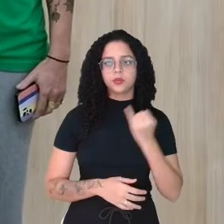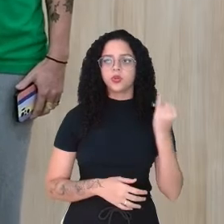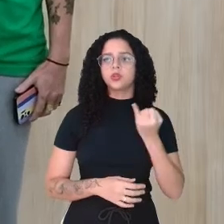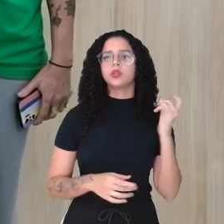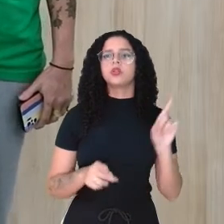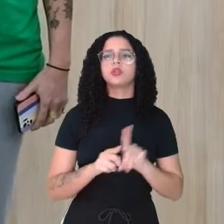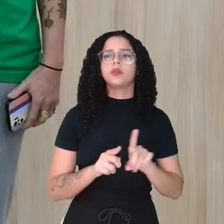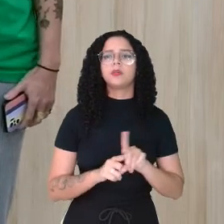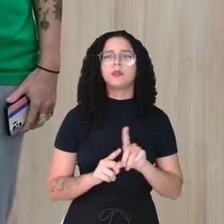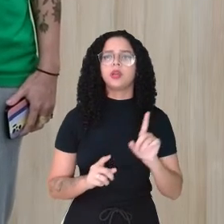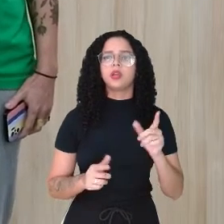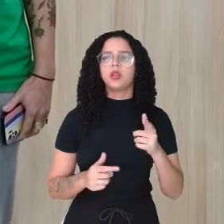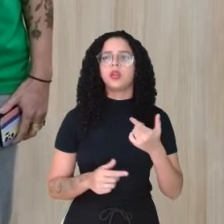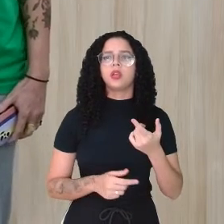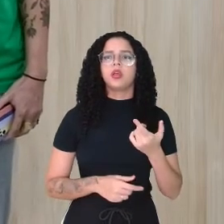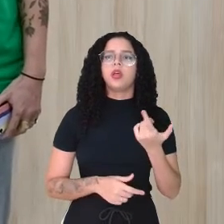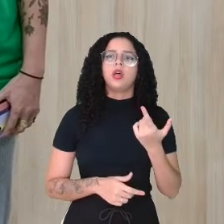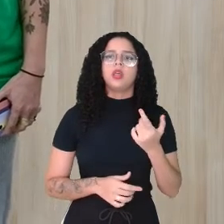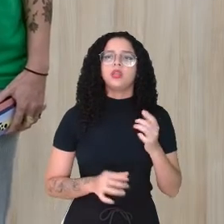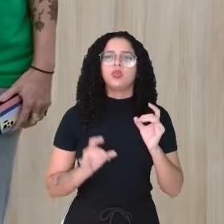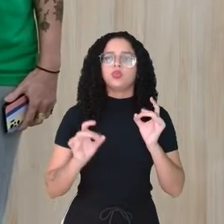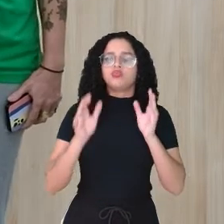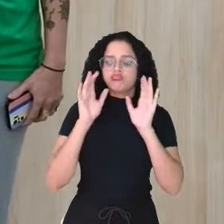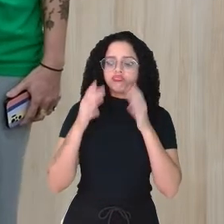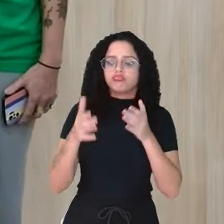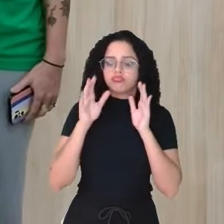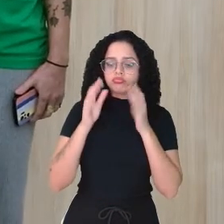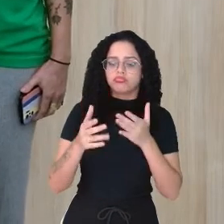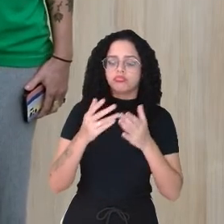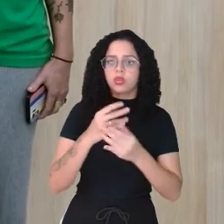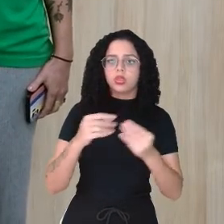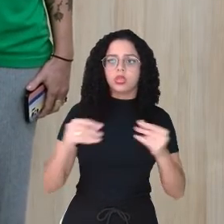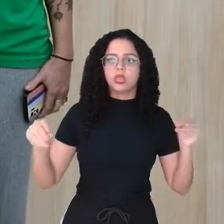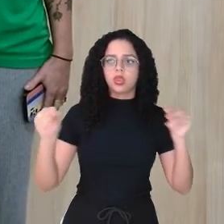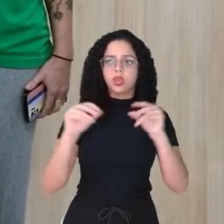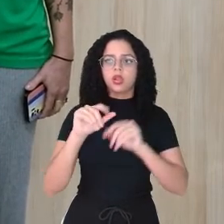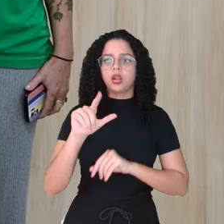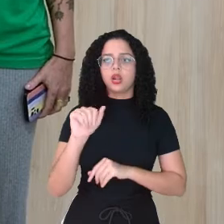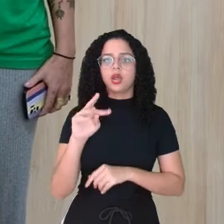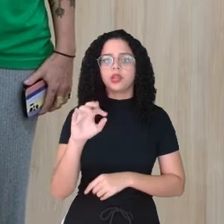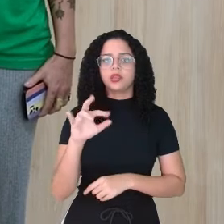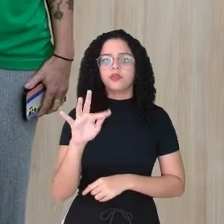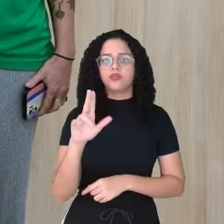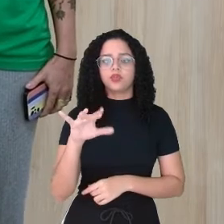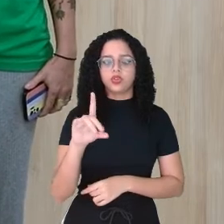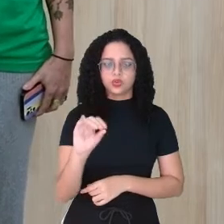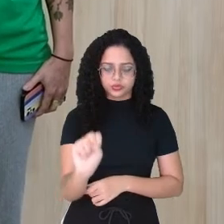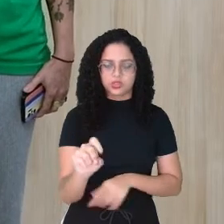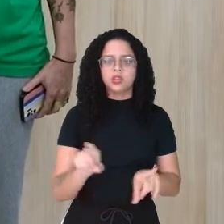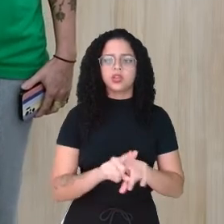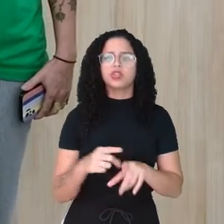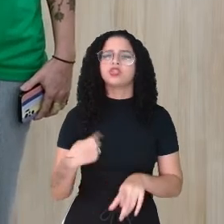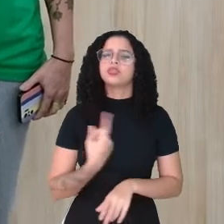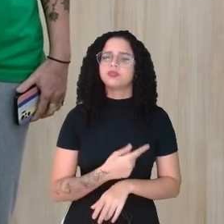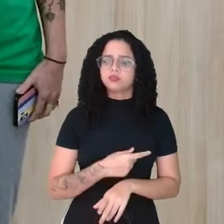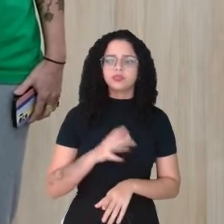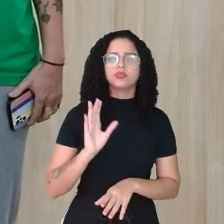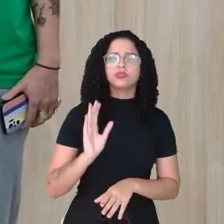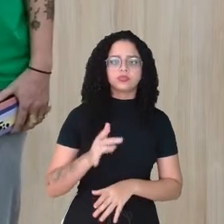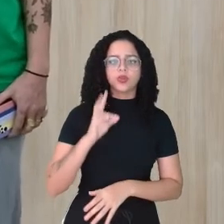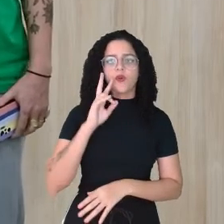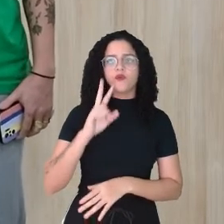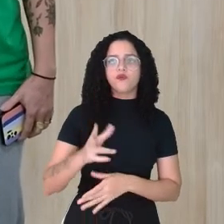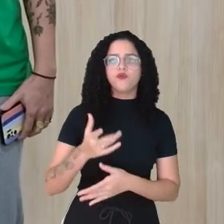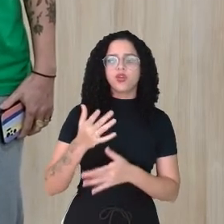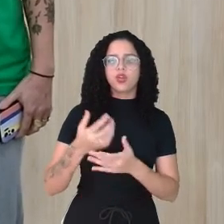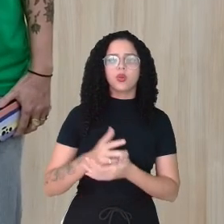E não a lógica de concentração de terra, certo, gente? De latifúndios. A gente também já trabalhou aqui